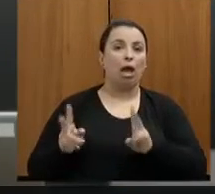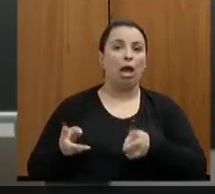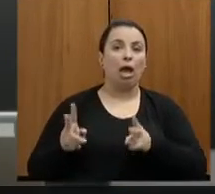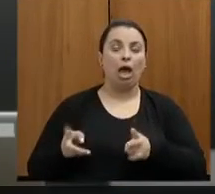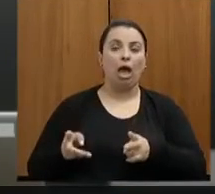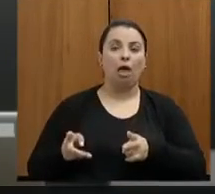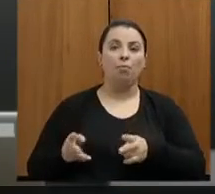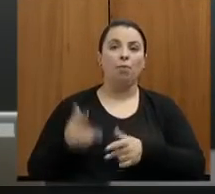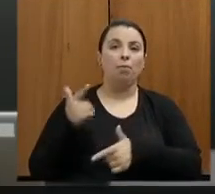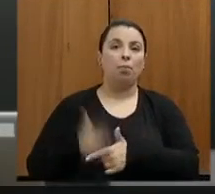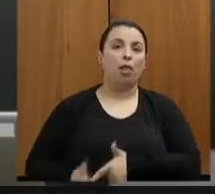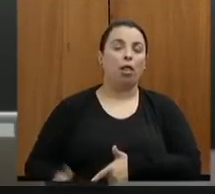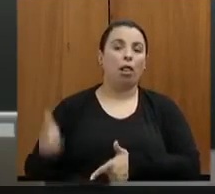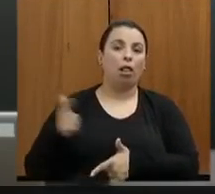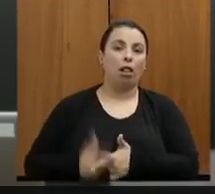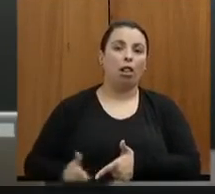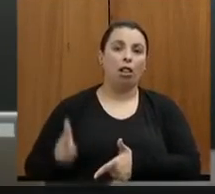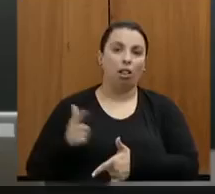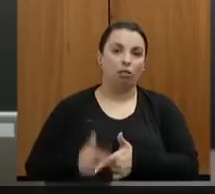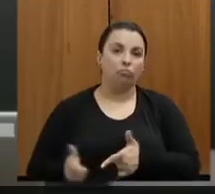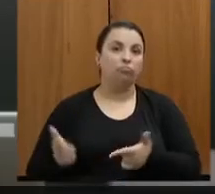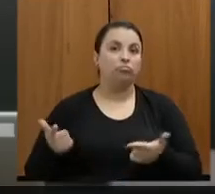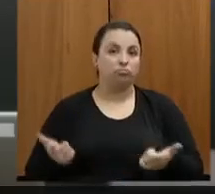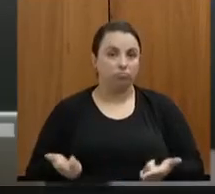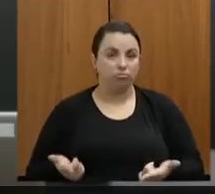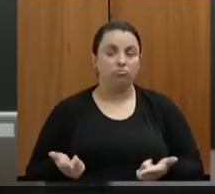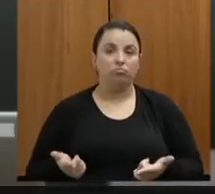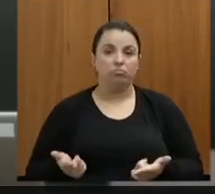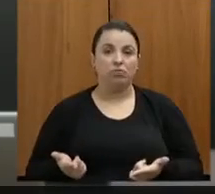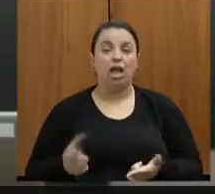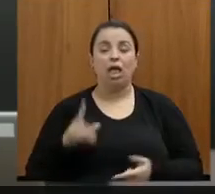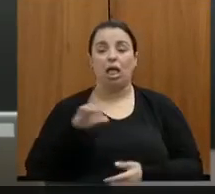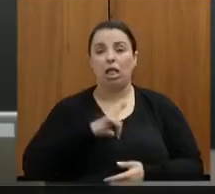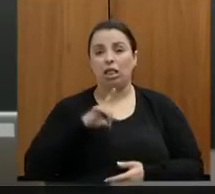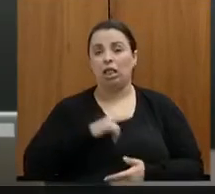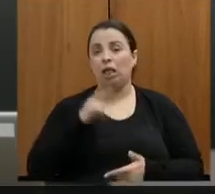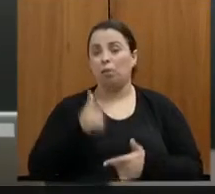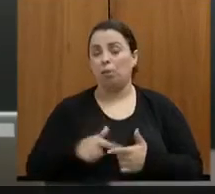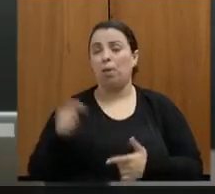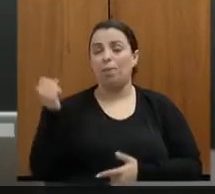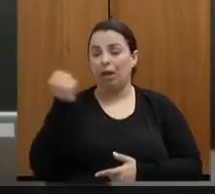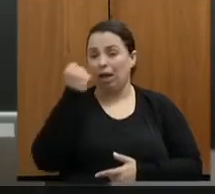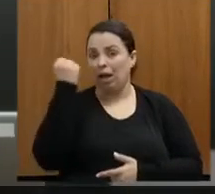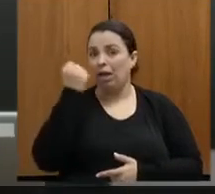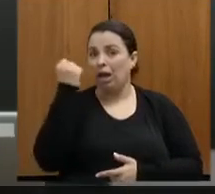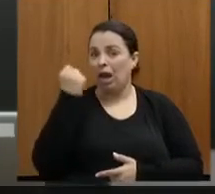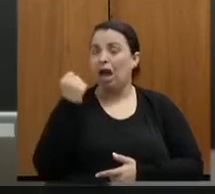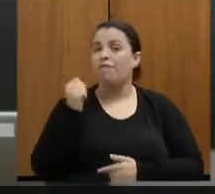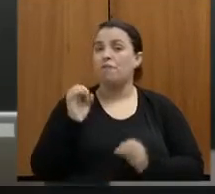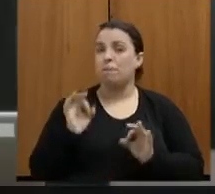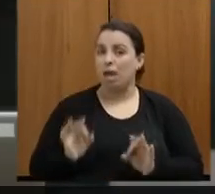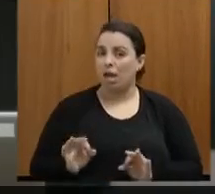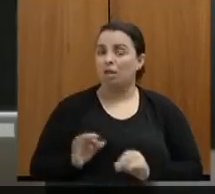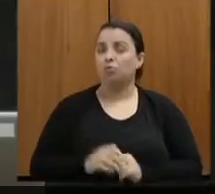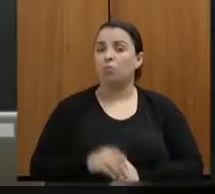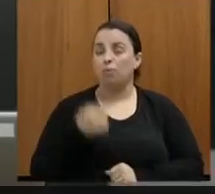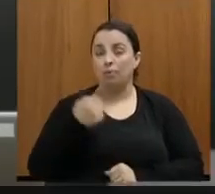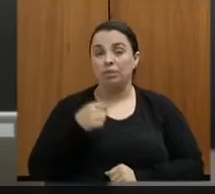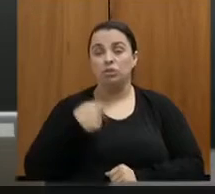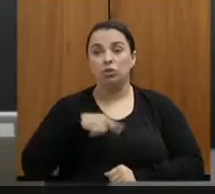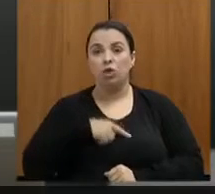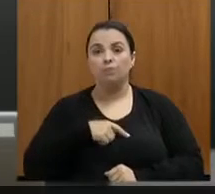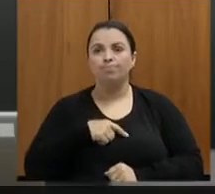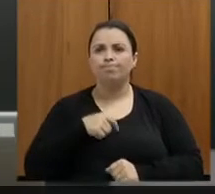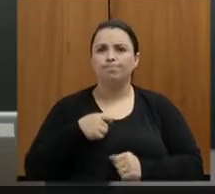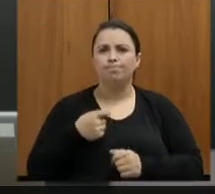trabalho. Nós temos aí situações que são graves mesmo. Então, nós temos que buscar. Tem várias